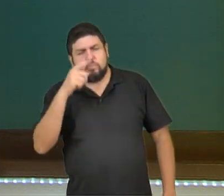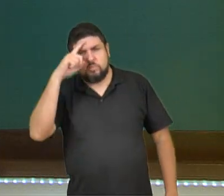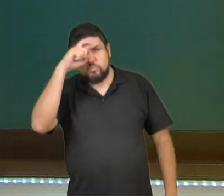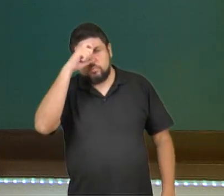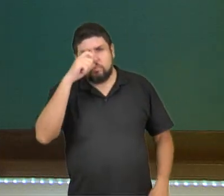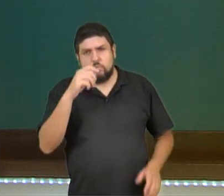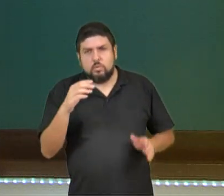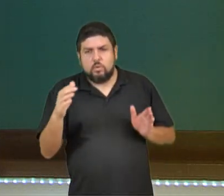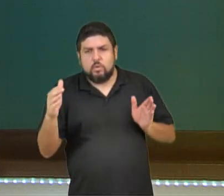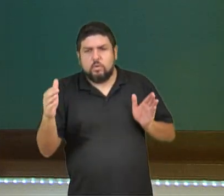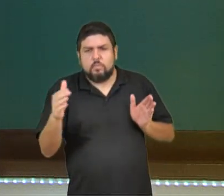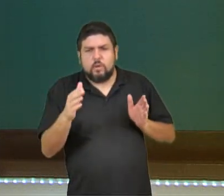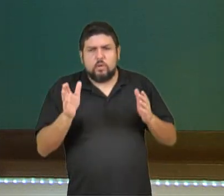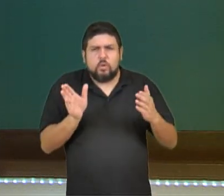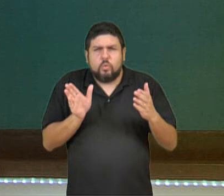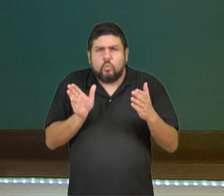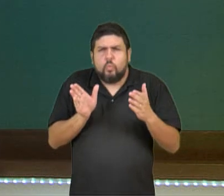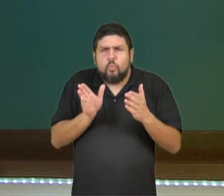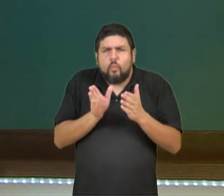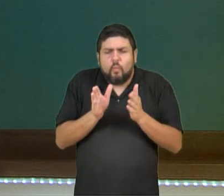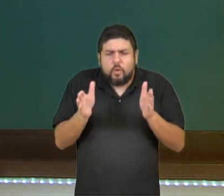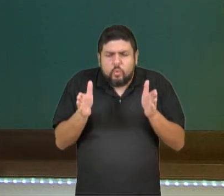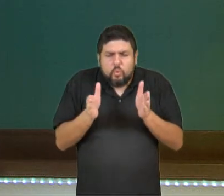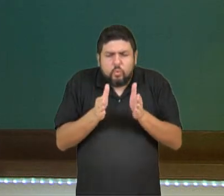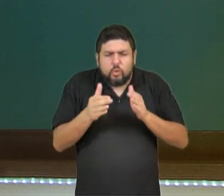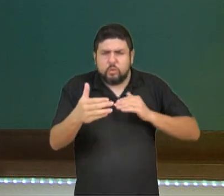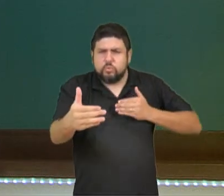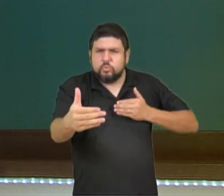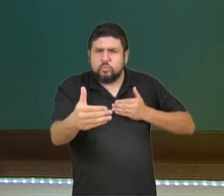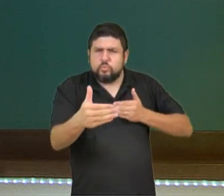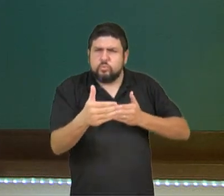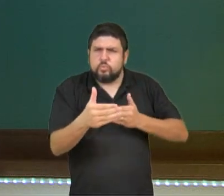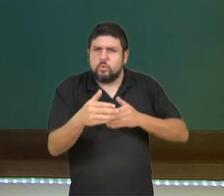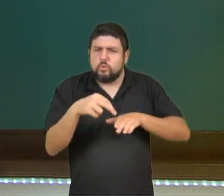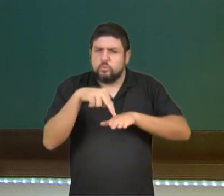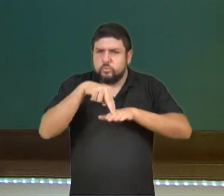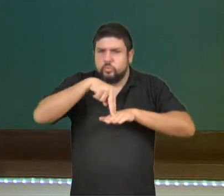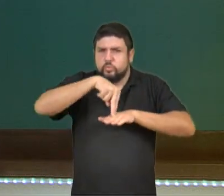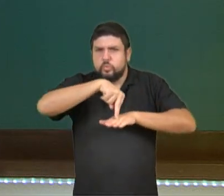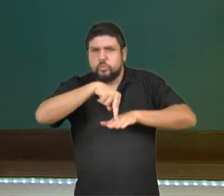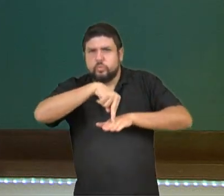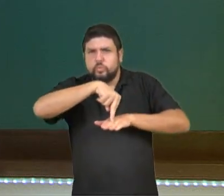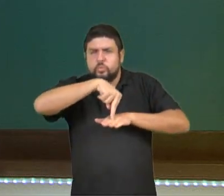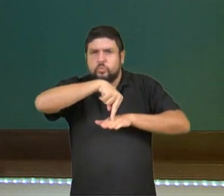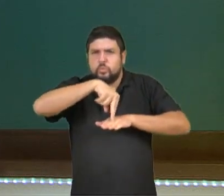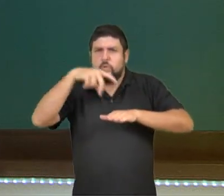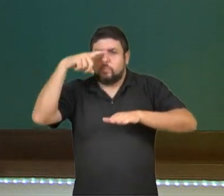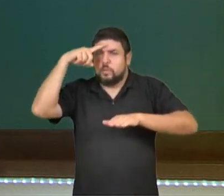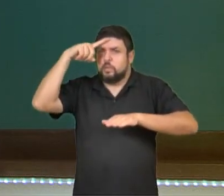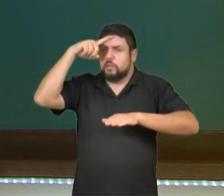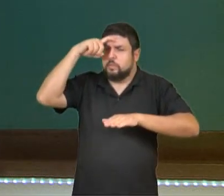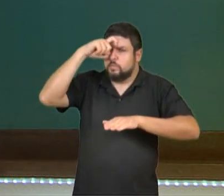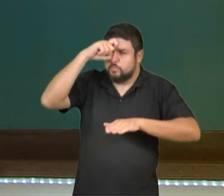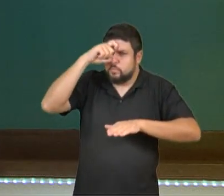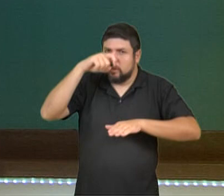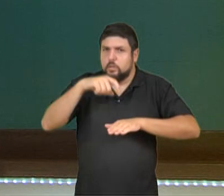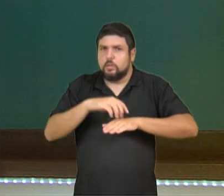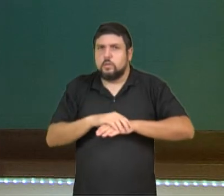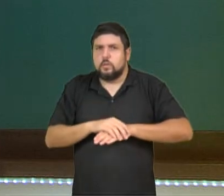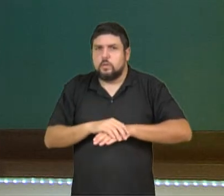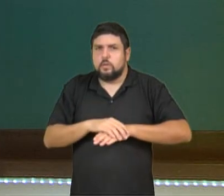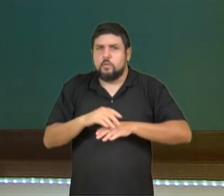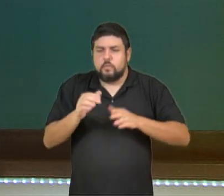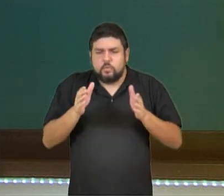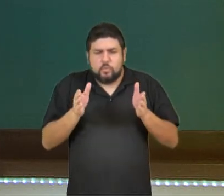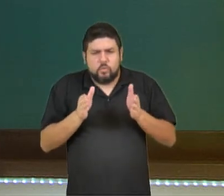mais estreita, vai afunilando, a dificuldade de ficar em cima dela é cada vez mais maior. Então, se ela for maior, é mais